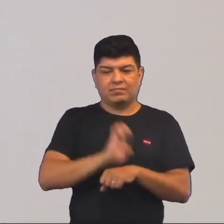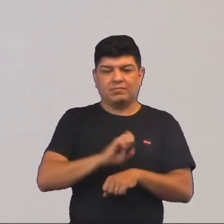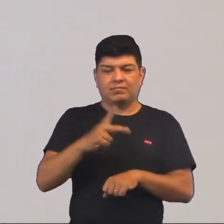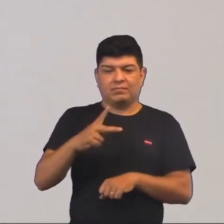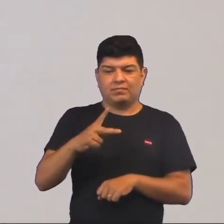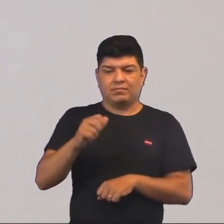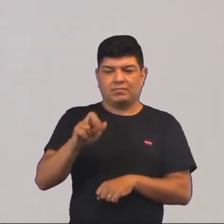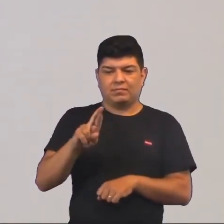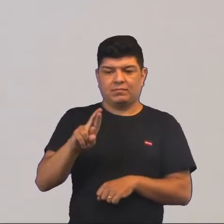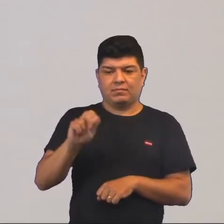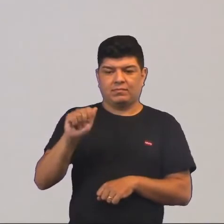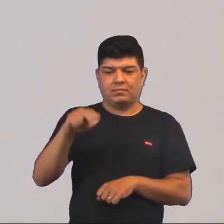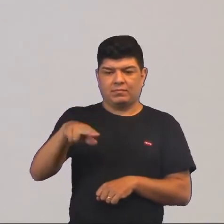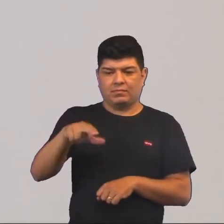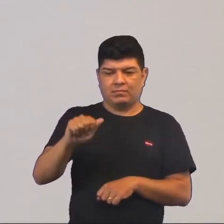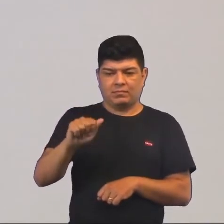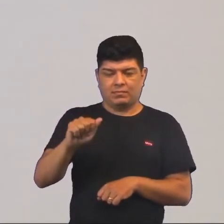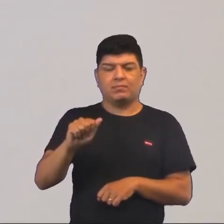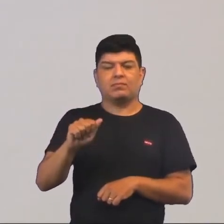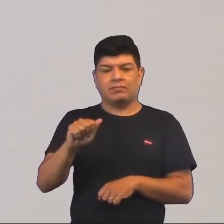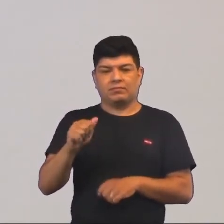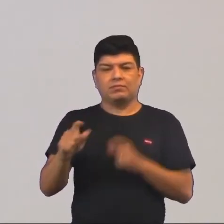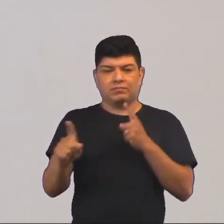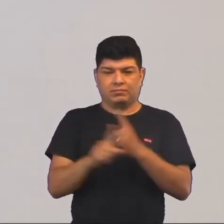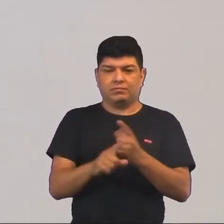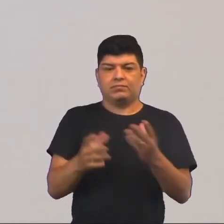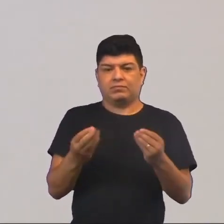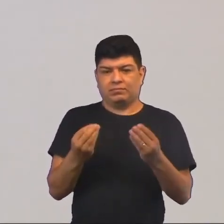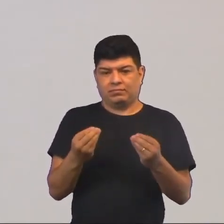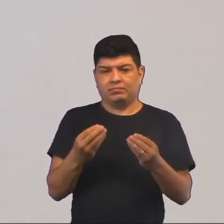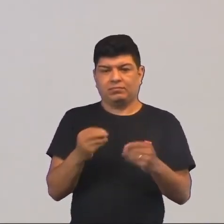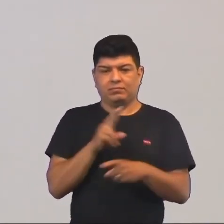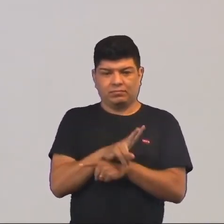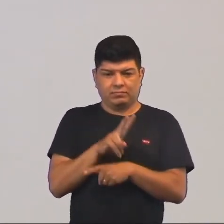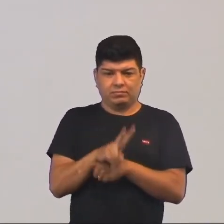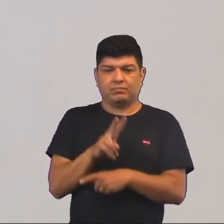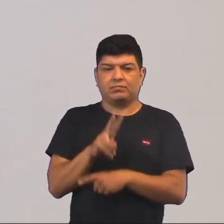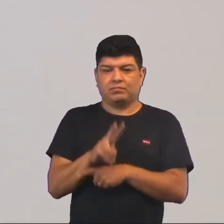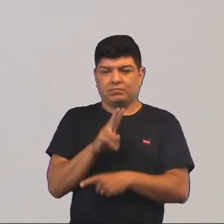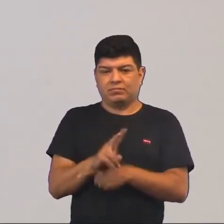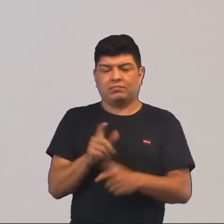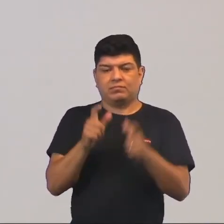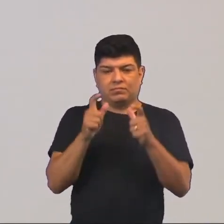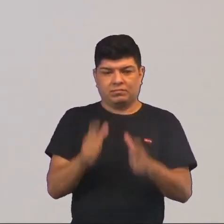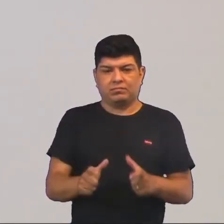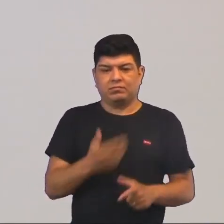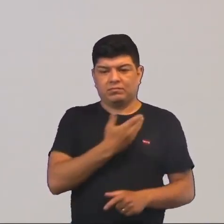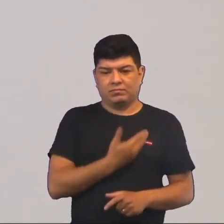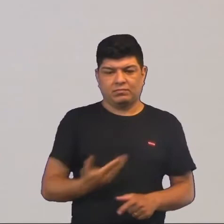encontrar bastante isso. E ela é uma simbologia que é preservada em